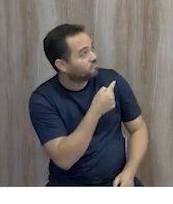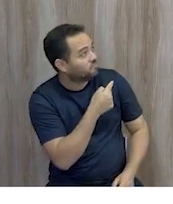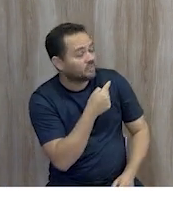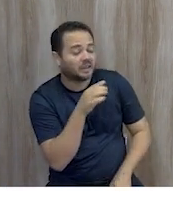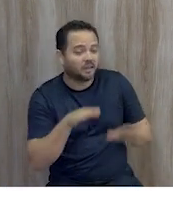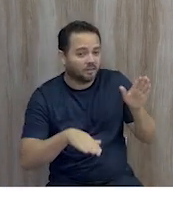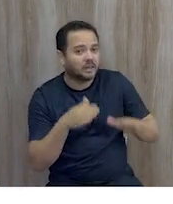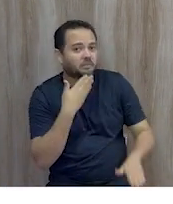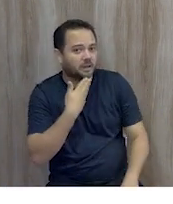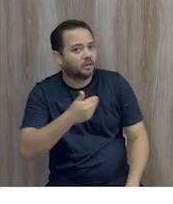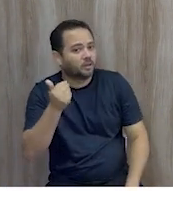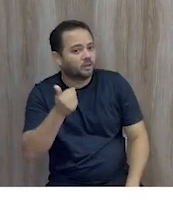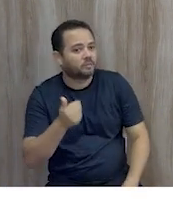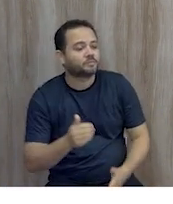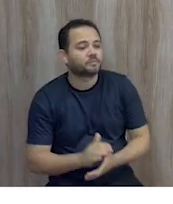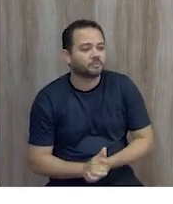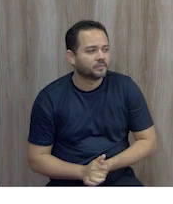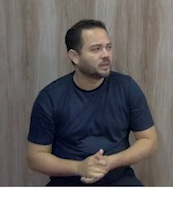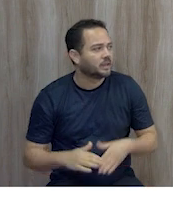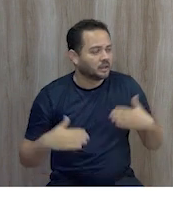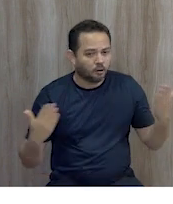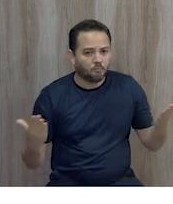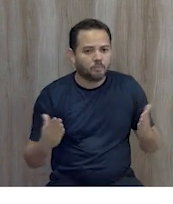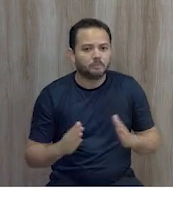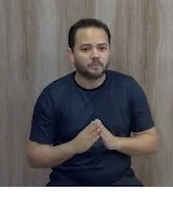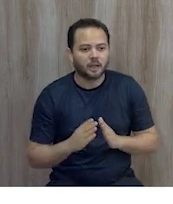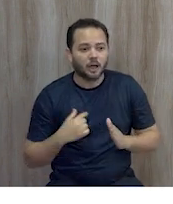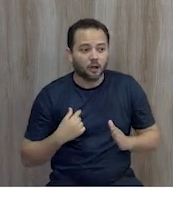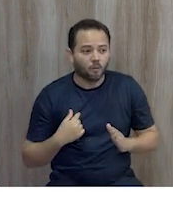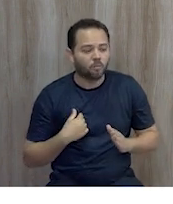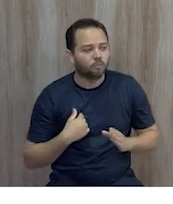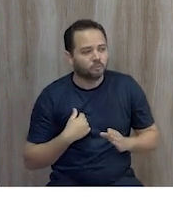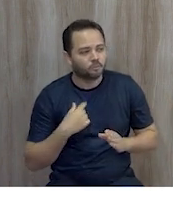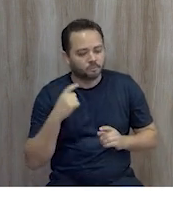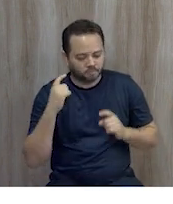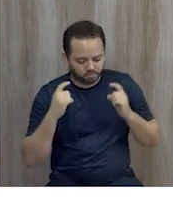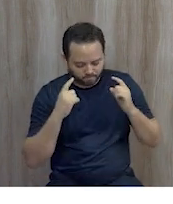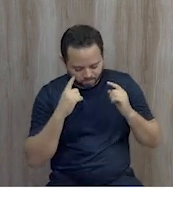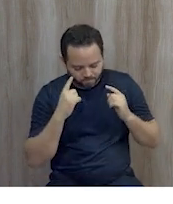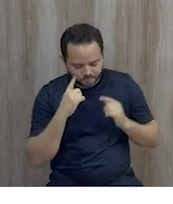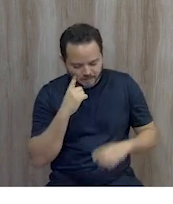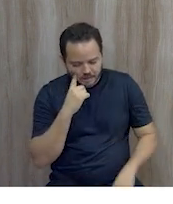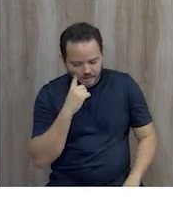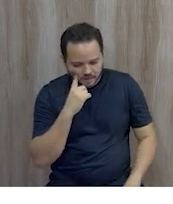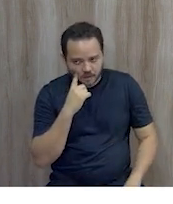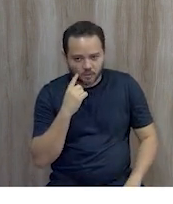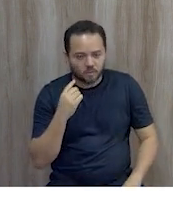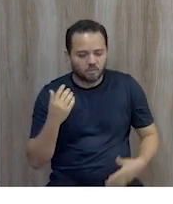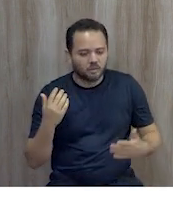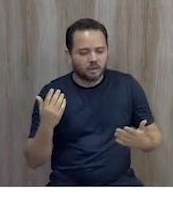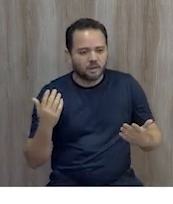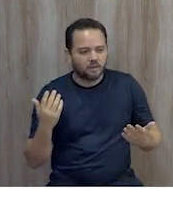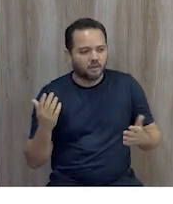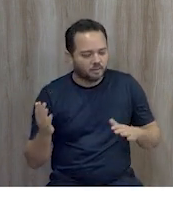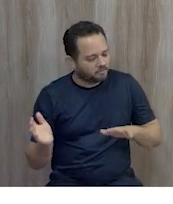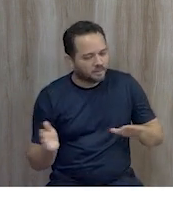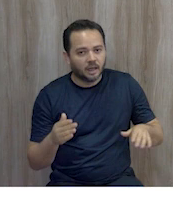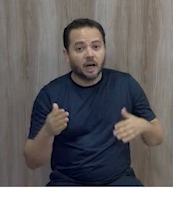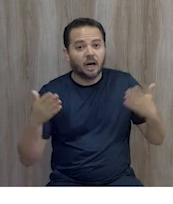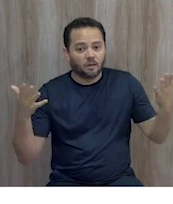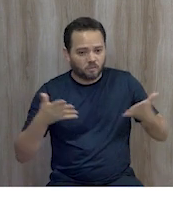saída. Então, a gente vai tratar nessa aula alguns pontos para